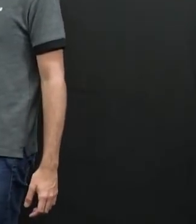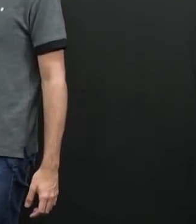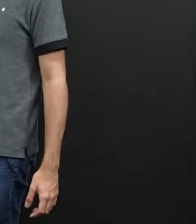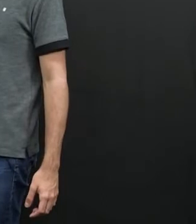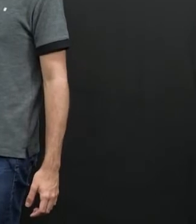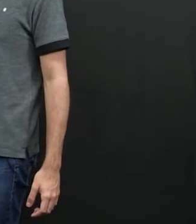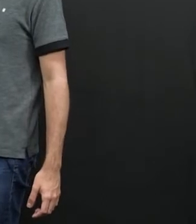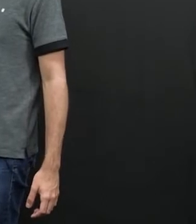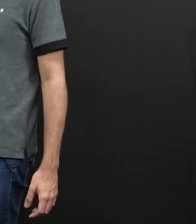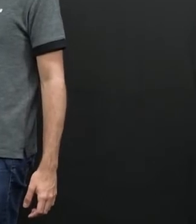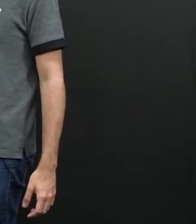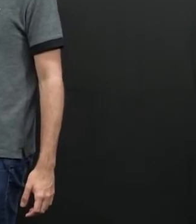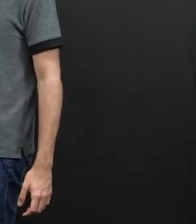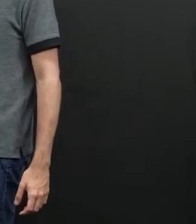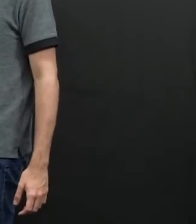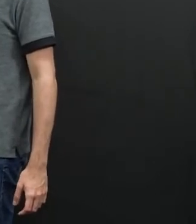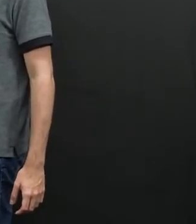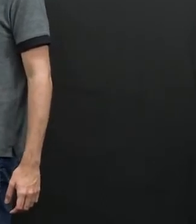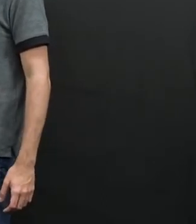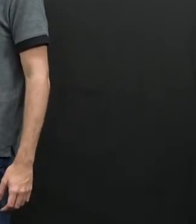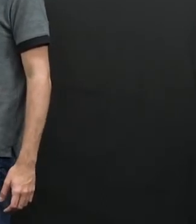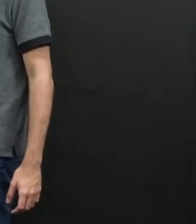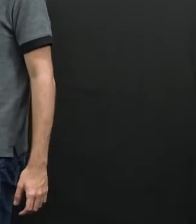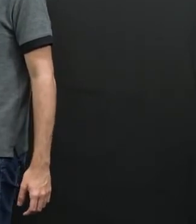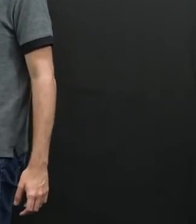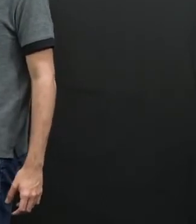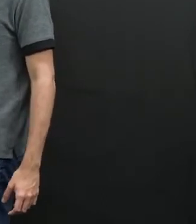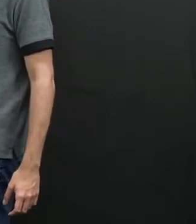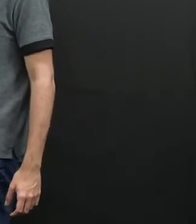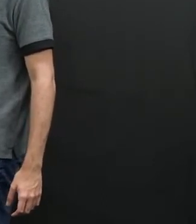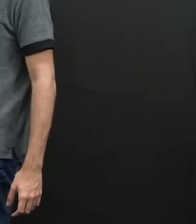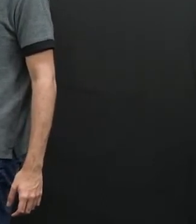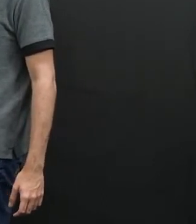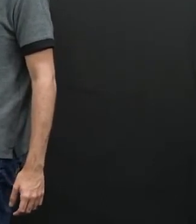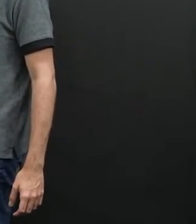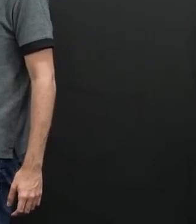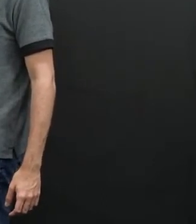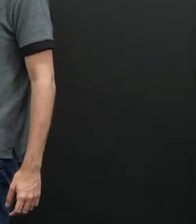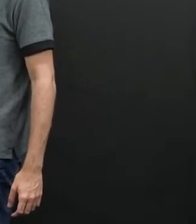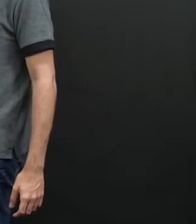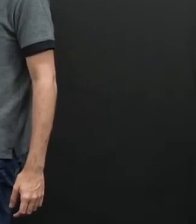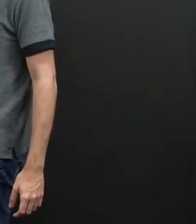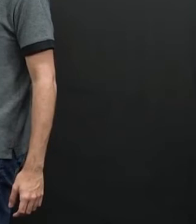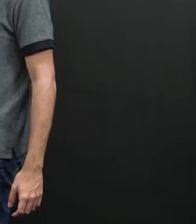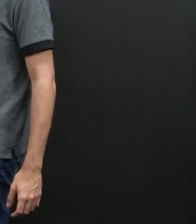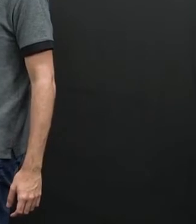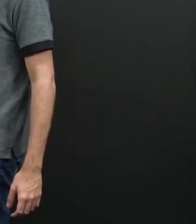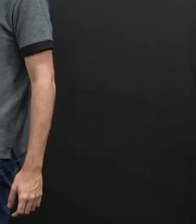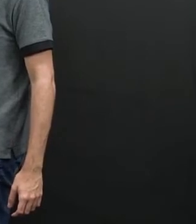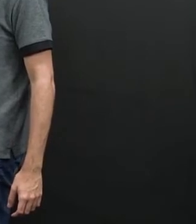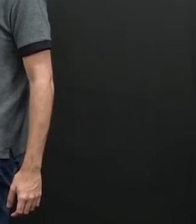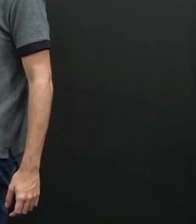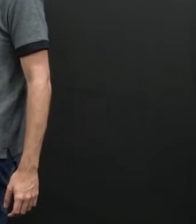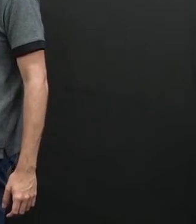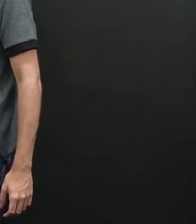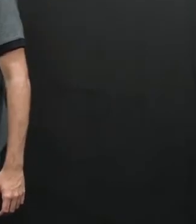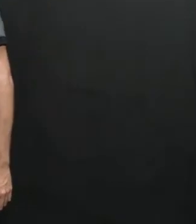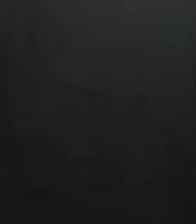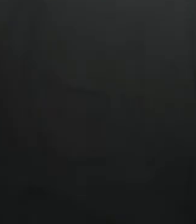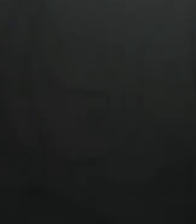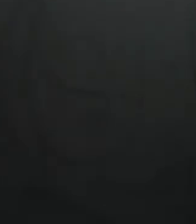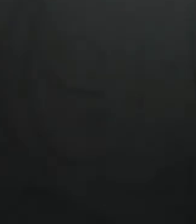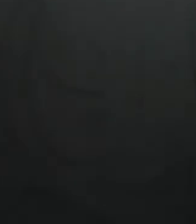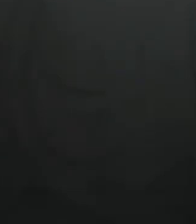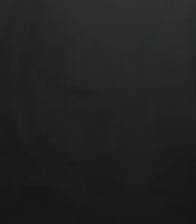tem uma relevância muito grande na relação com a conquista do protagonismo feminino na sociedade é esse aqui, né? O efeito